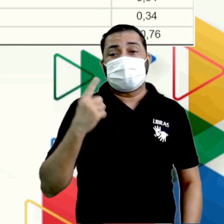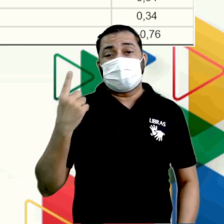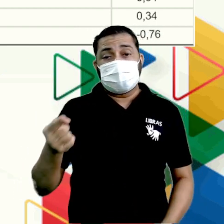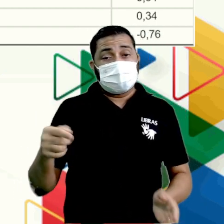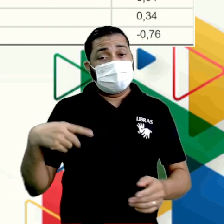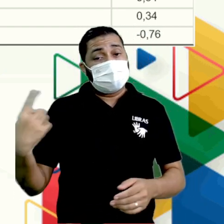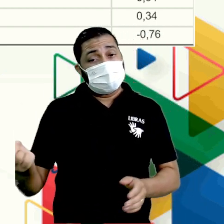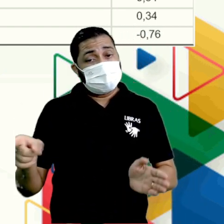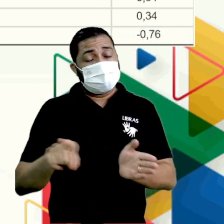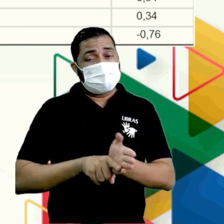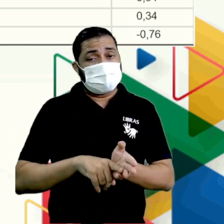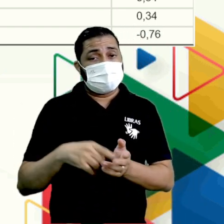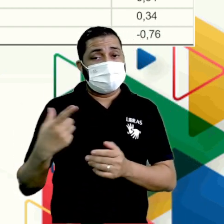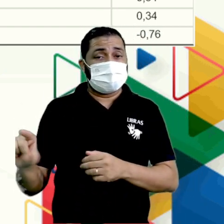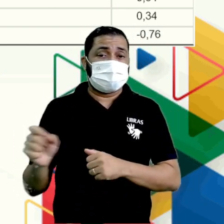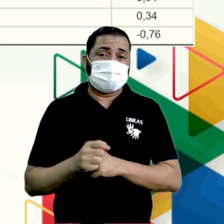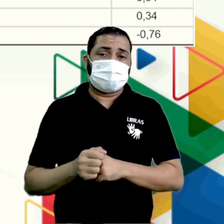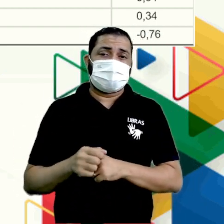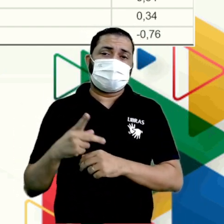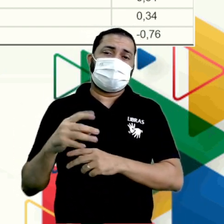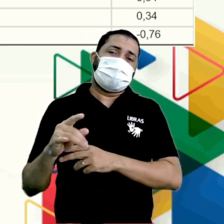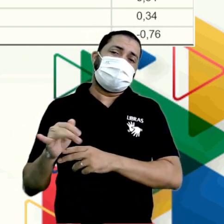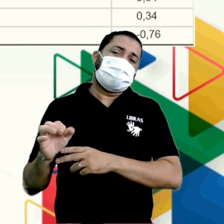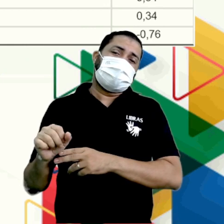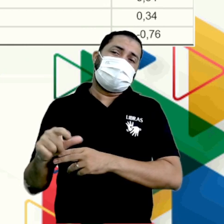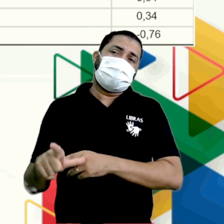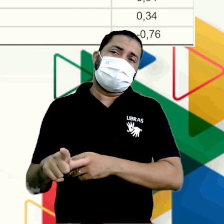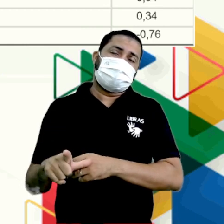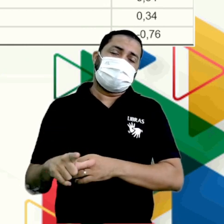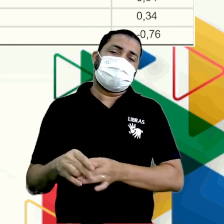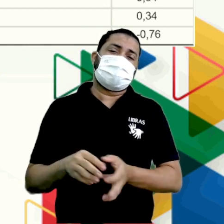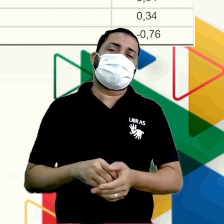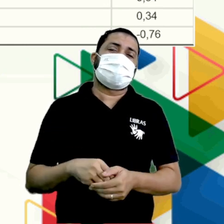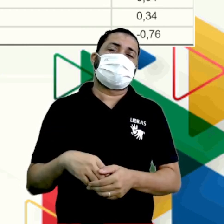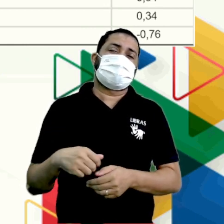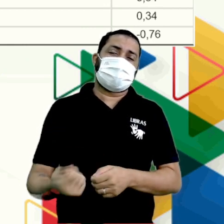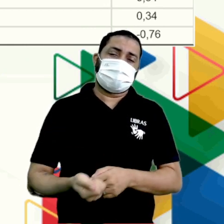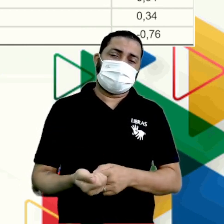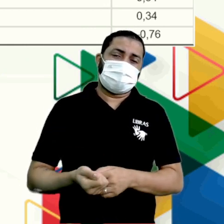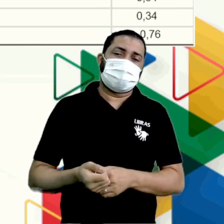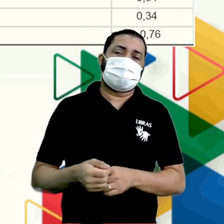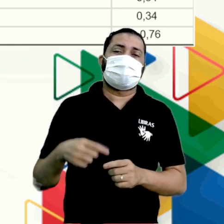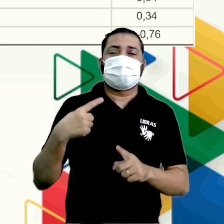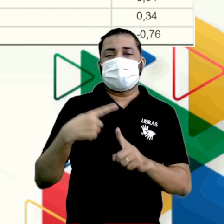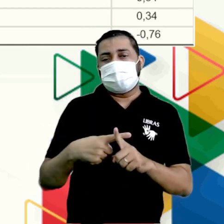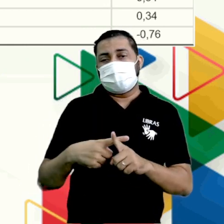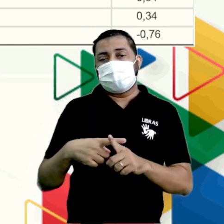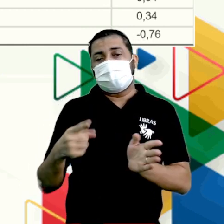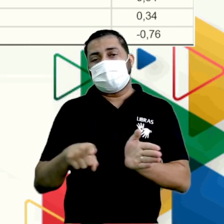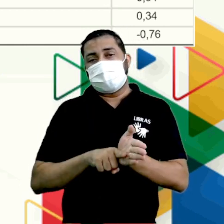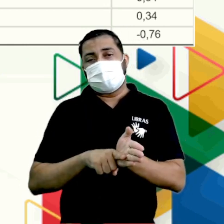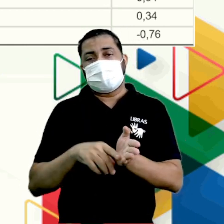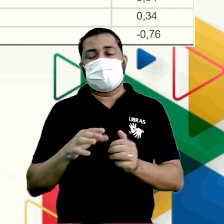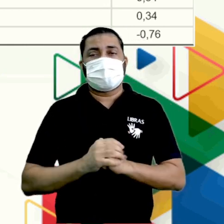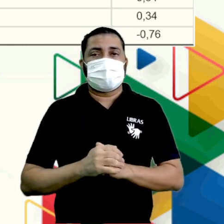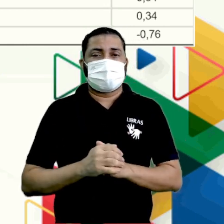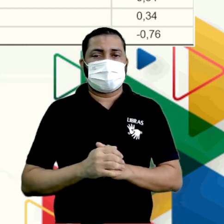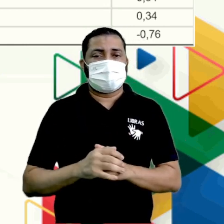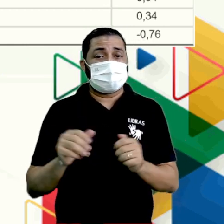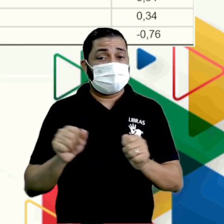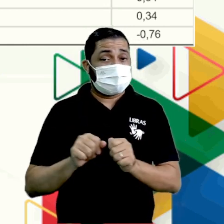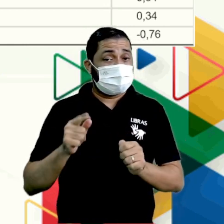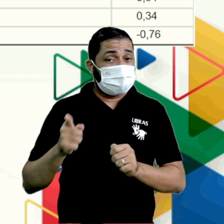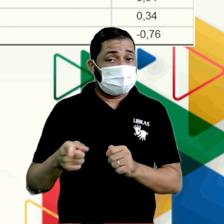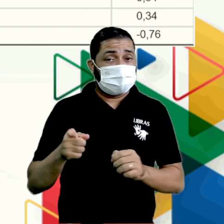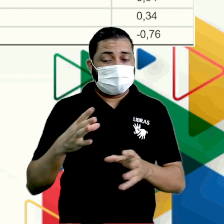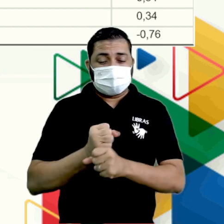outro. E o potencial de cada um deles deve permanecer com seu sinal, seja ele positivo ou negativo. Feito isto,